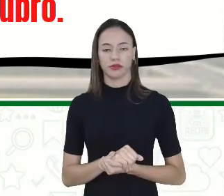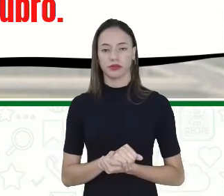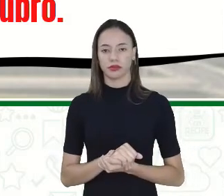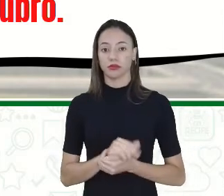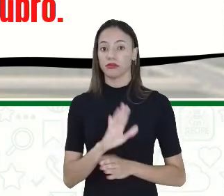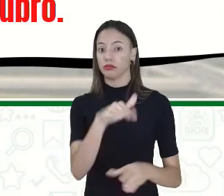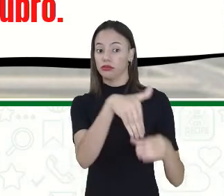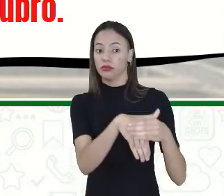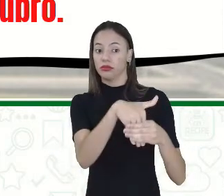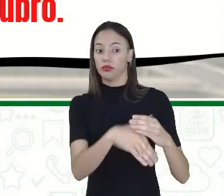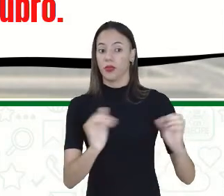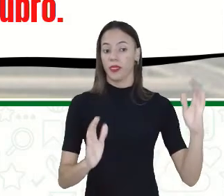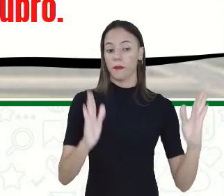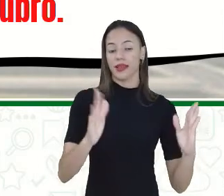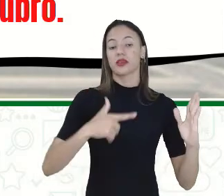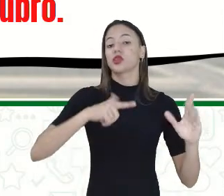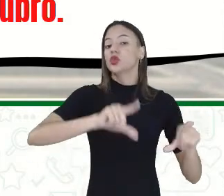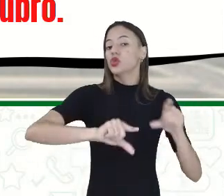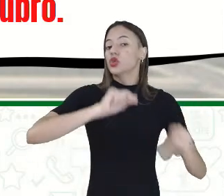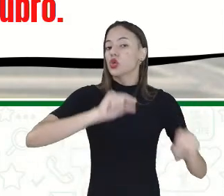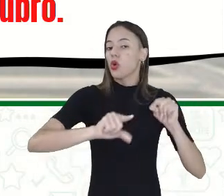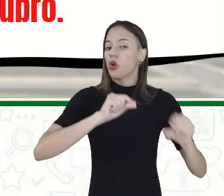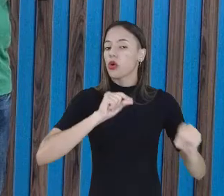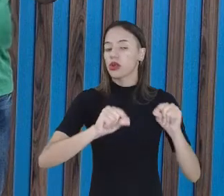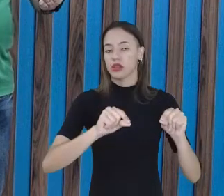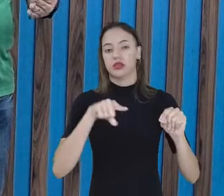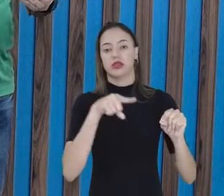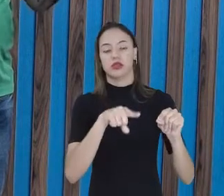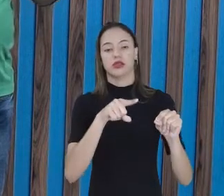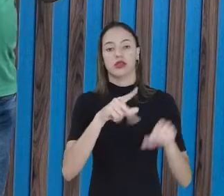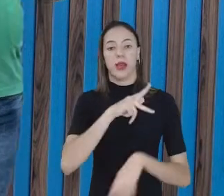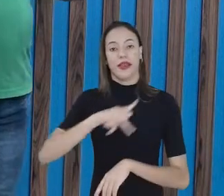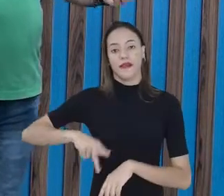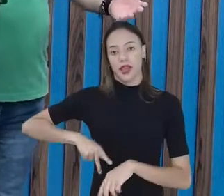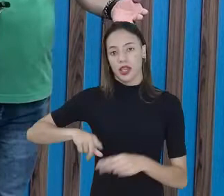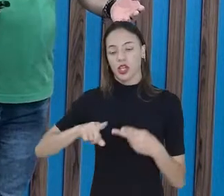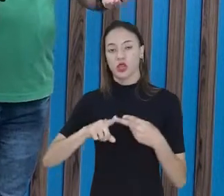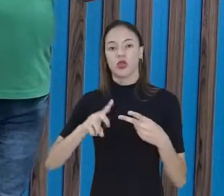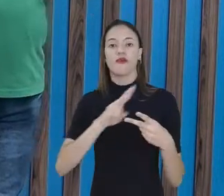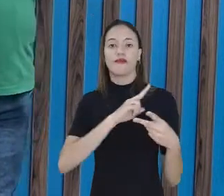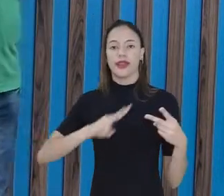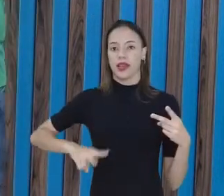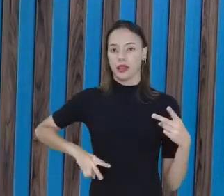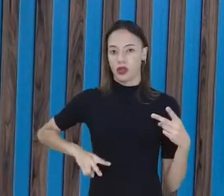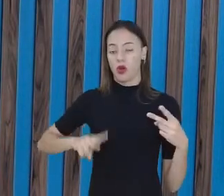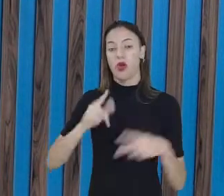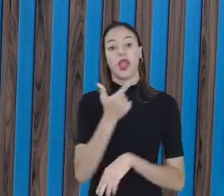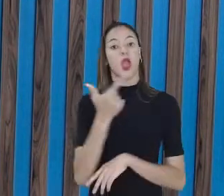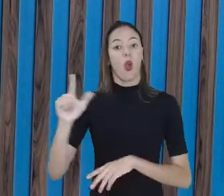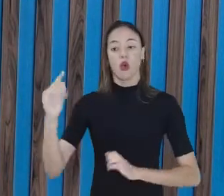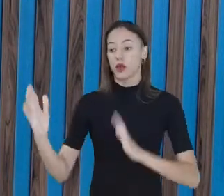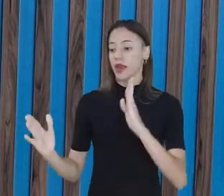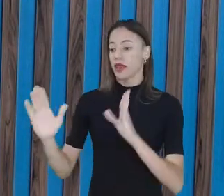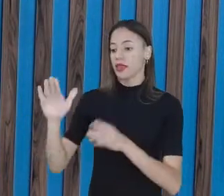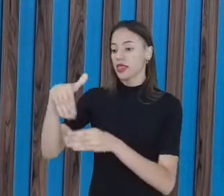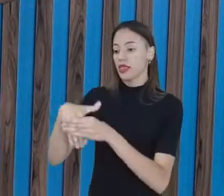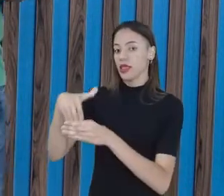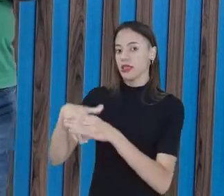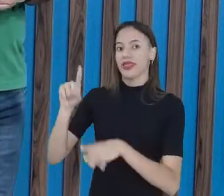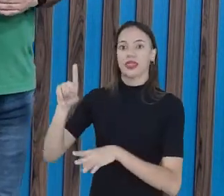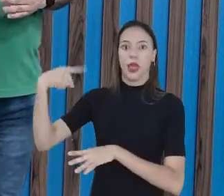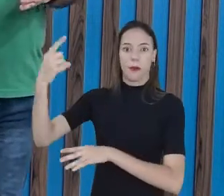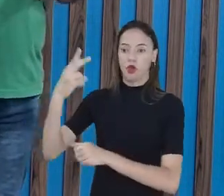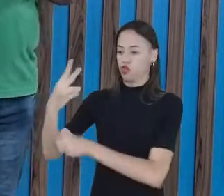numa eleição a gente escolhe ali, né, prefeitos e vereadores, e na outra eleição, 2